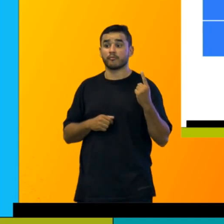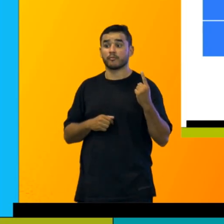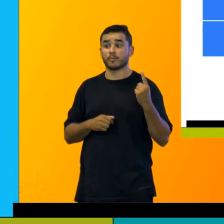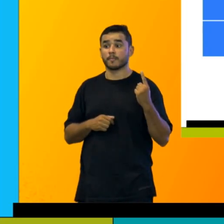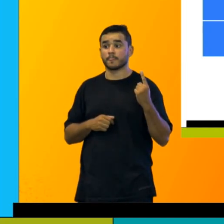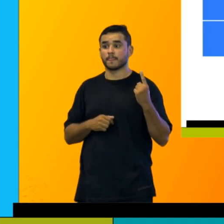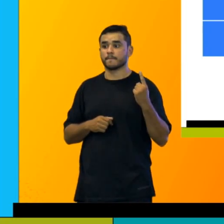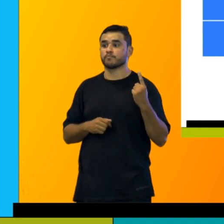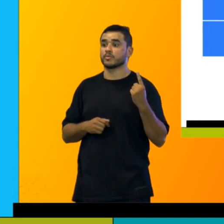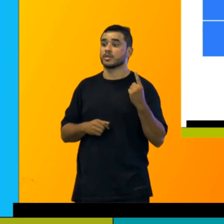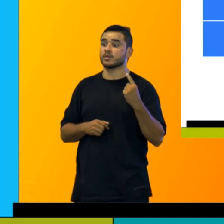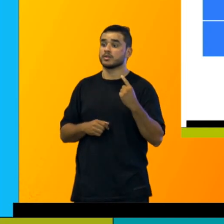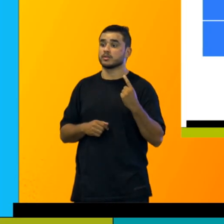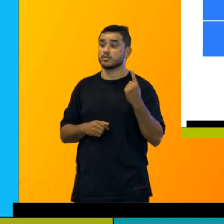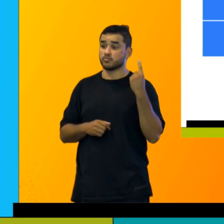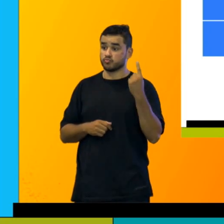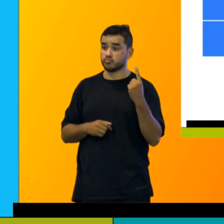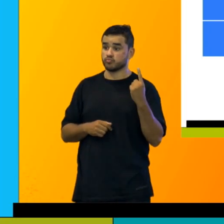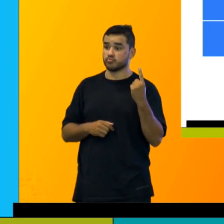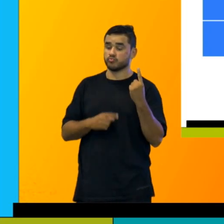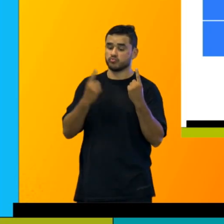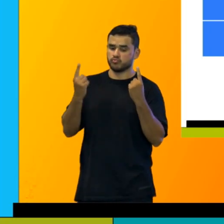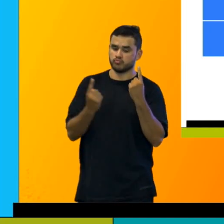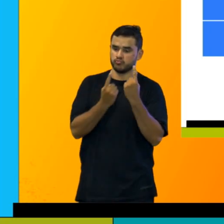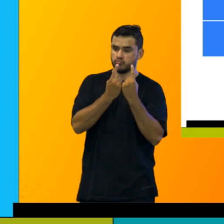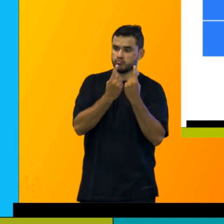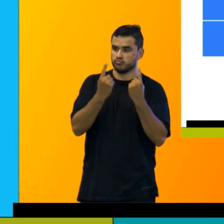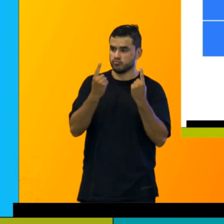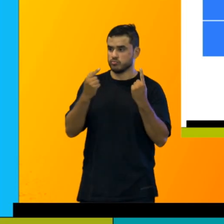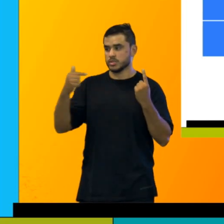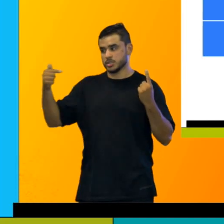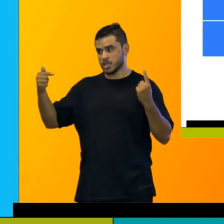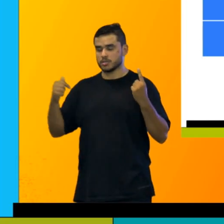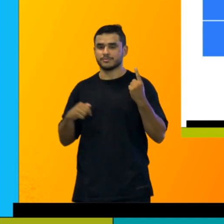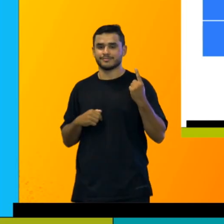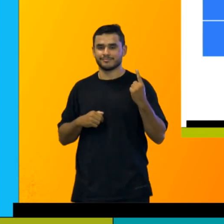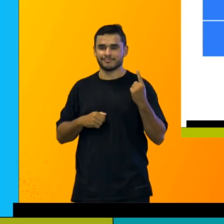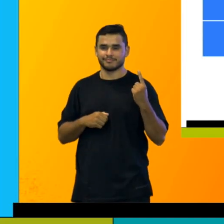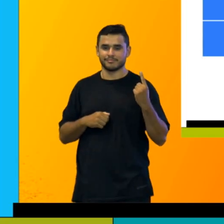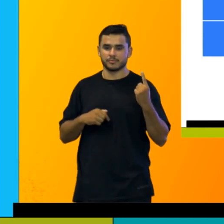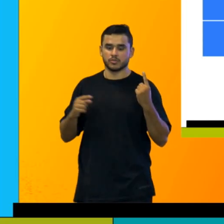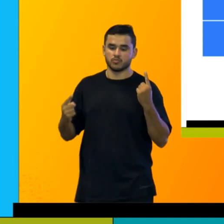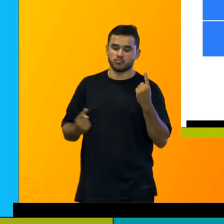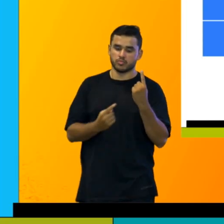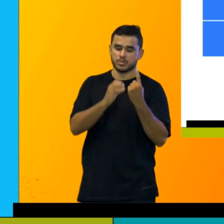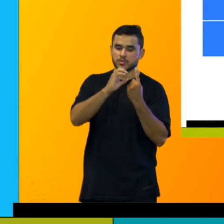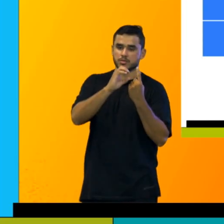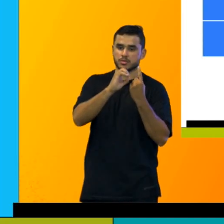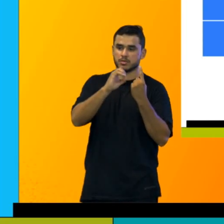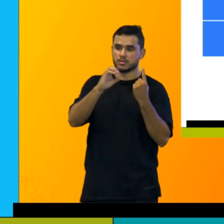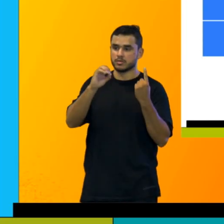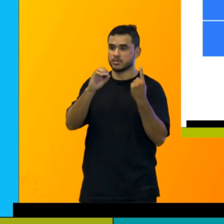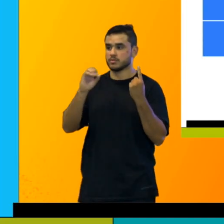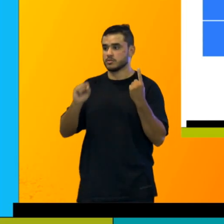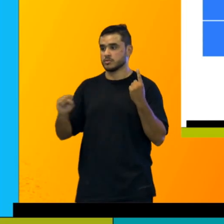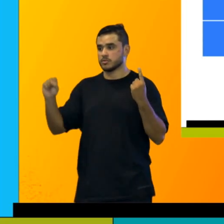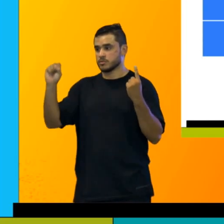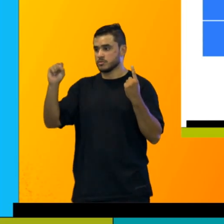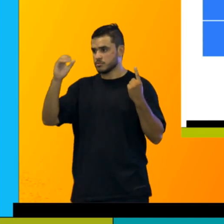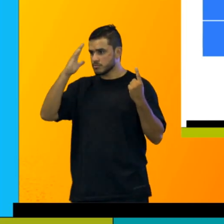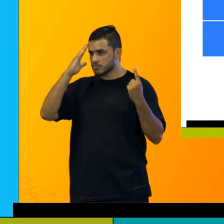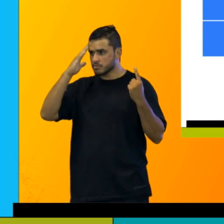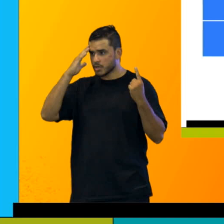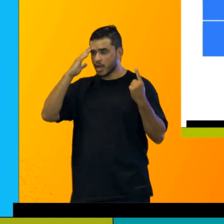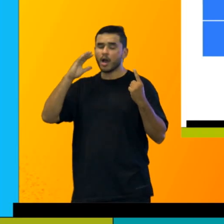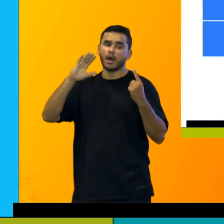é 111, 3 uns. O próximo já vai ter 1000, aí é o 8. Tá legal? Aí